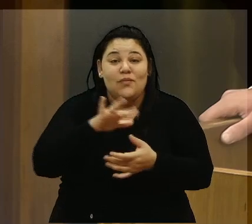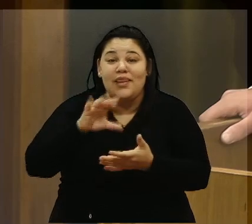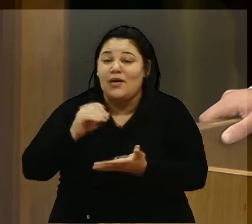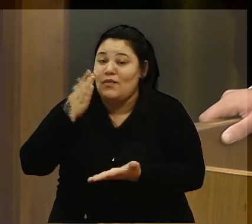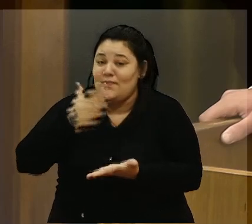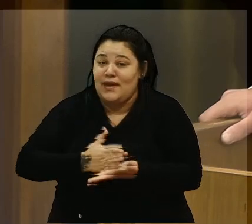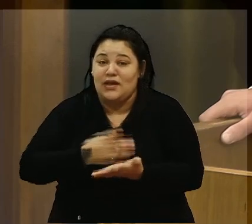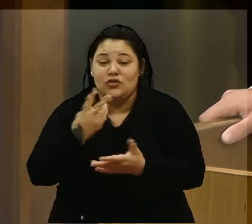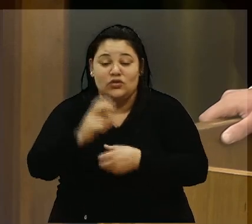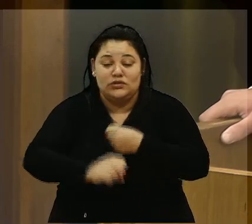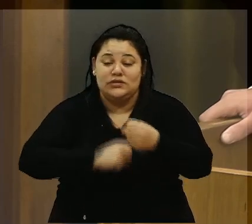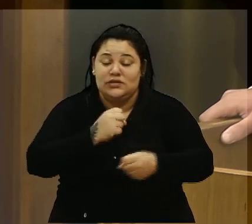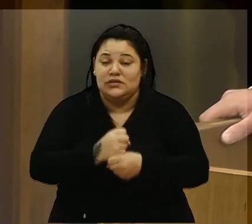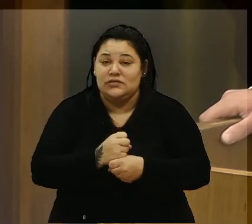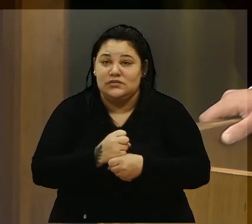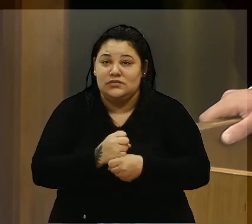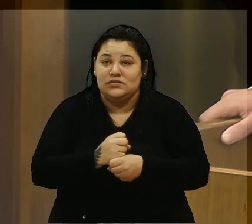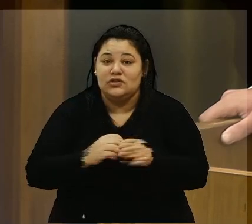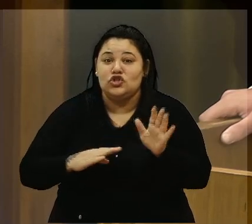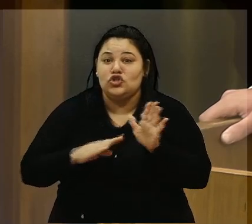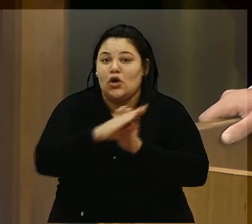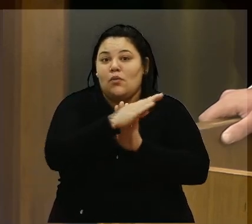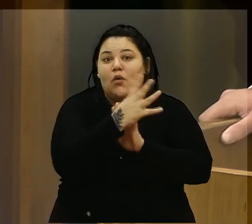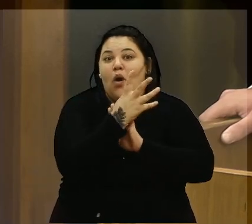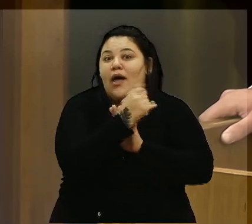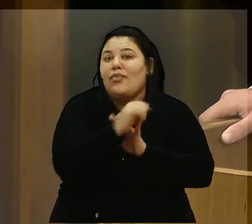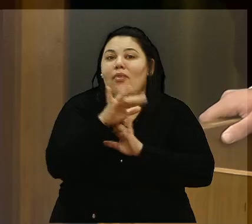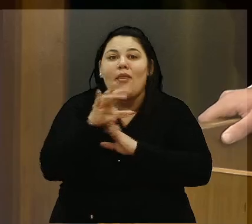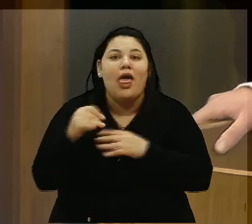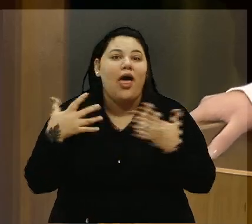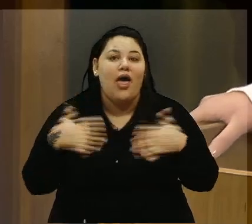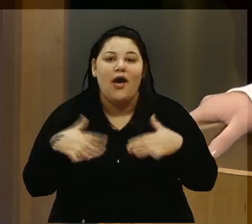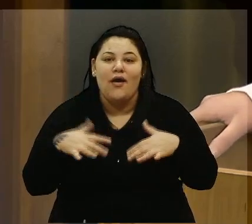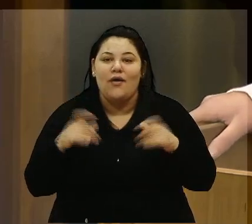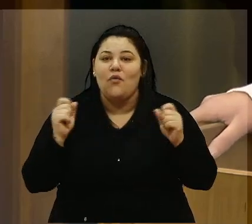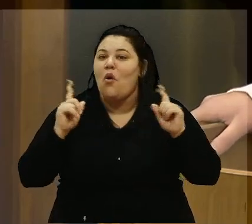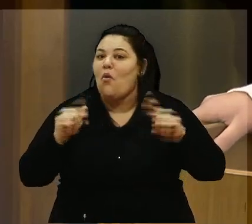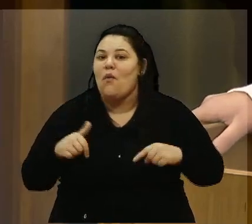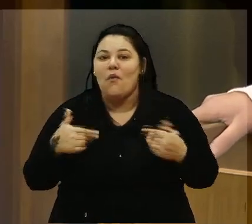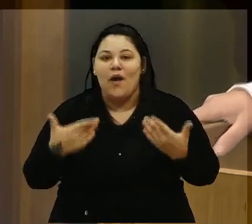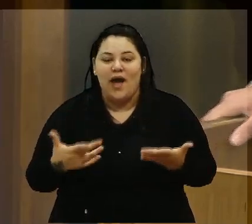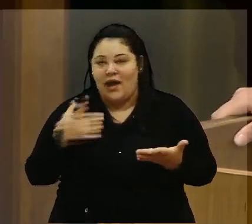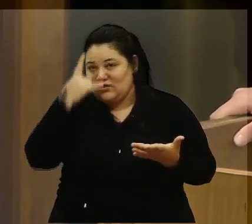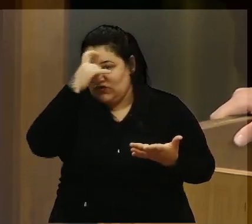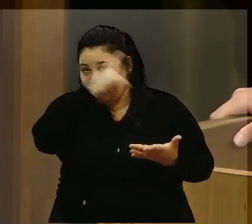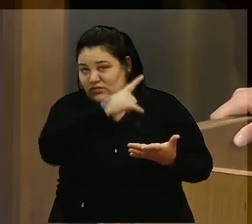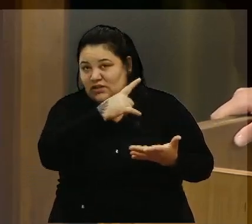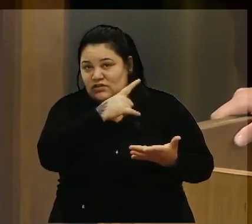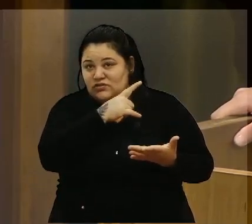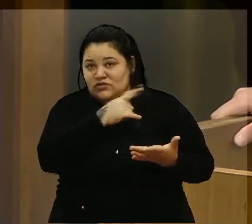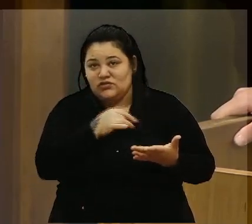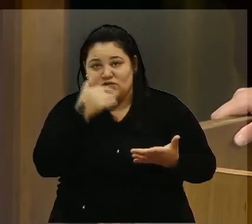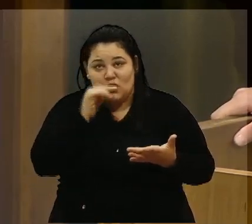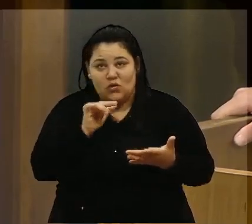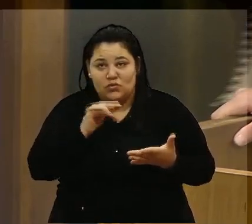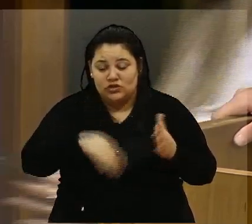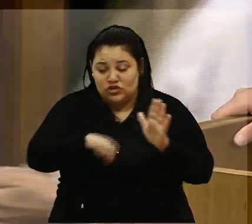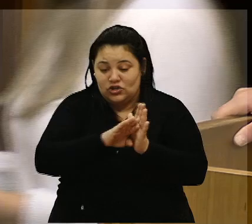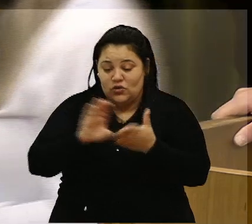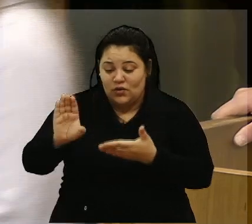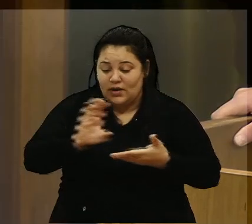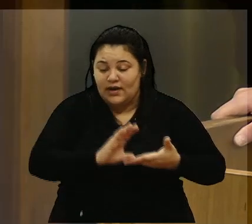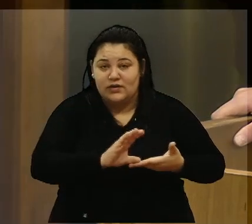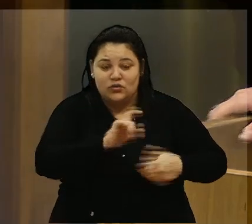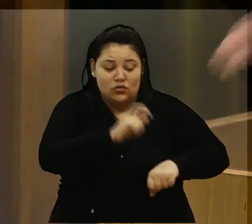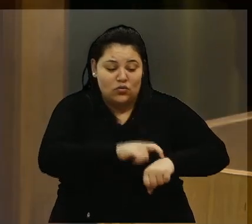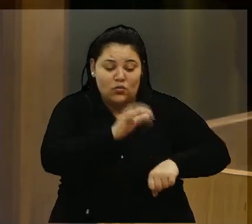anos passa para 4 milhões. Qual que foi a dificuldade de empenhar o recurso quando o recurso era o